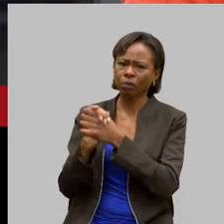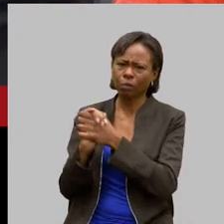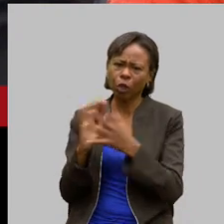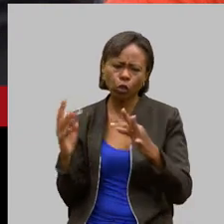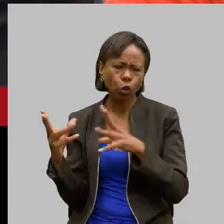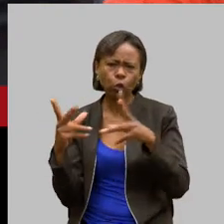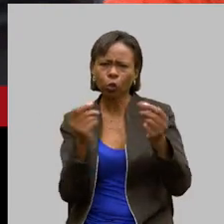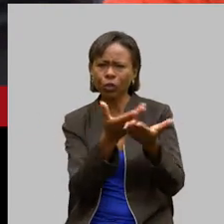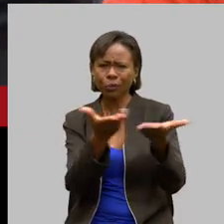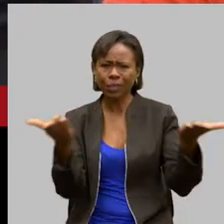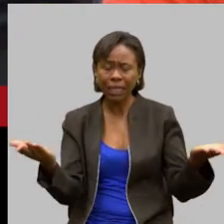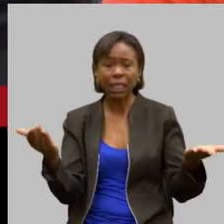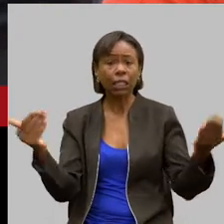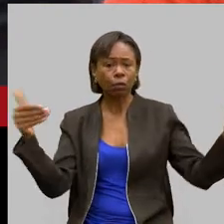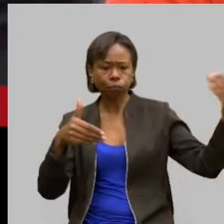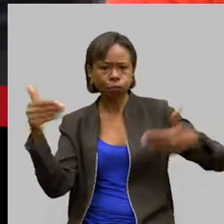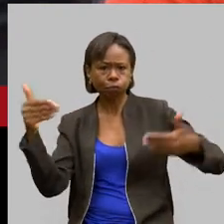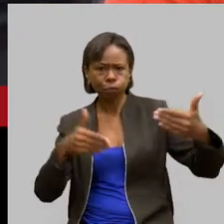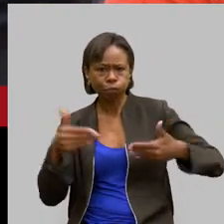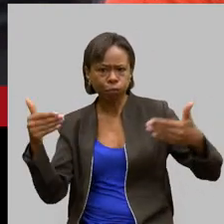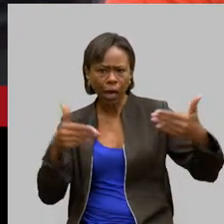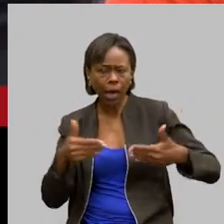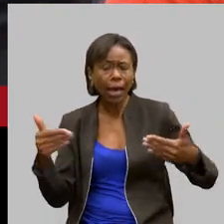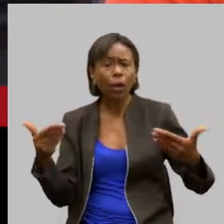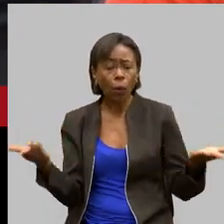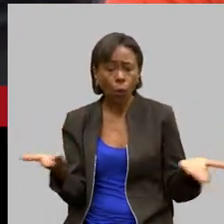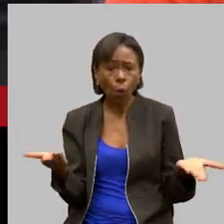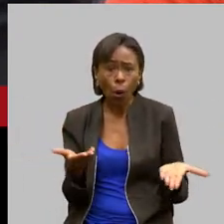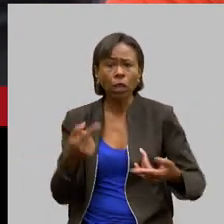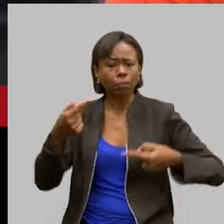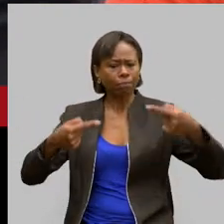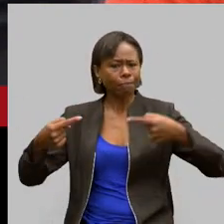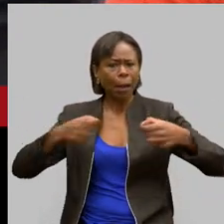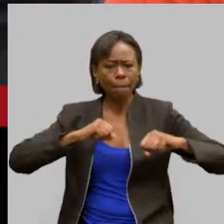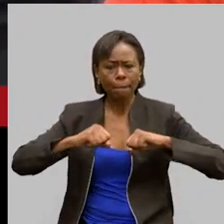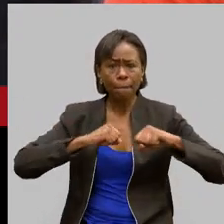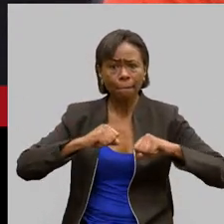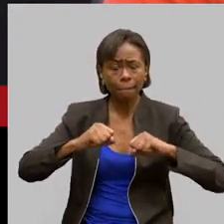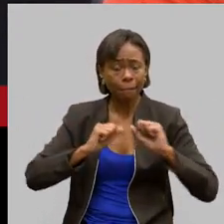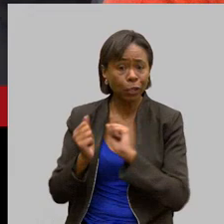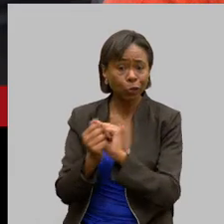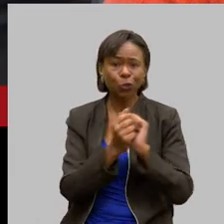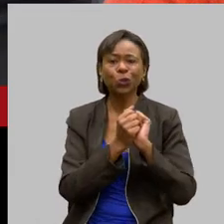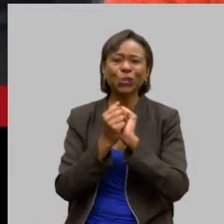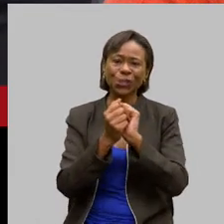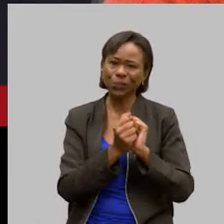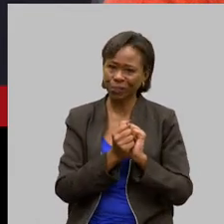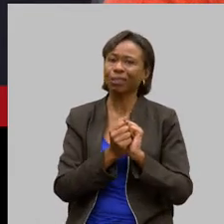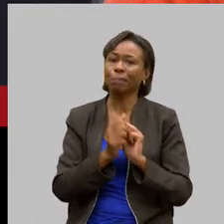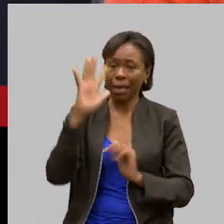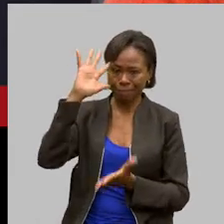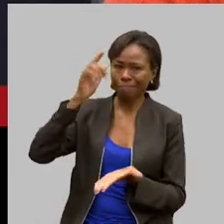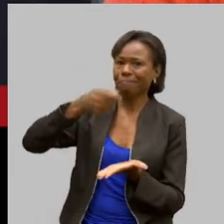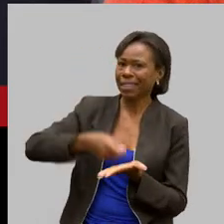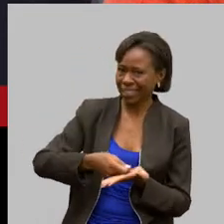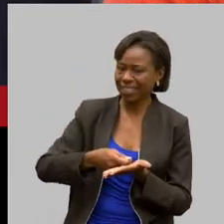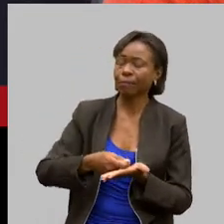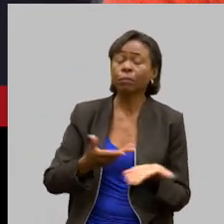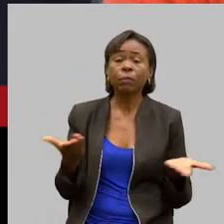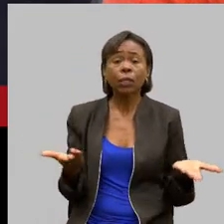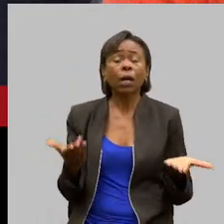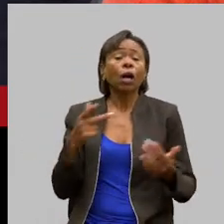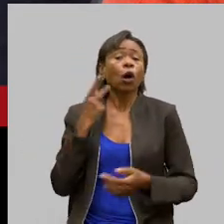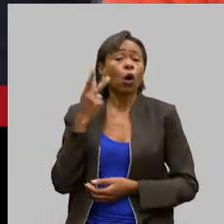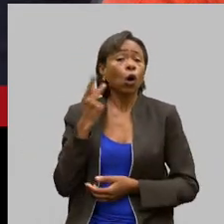vocês que se deslocaram de casa e estão aqui para construir esse debate junto conosco nesse espaço de tomada de decisão O parlamento e